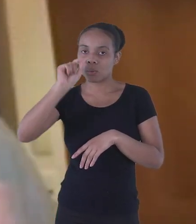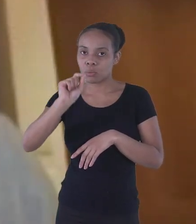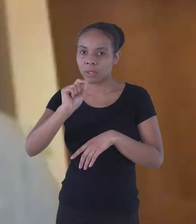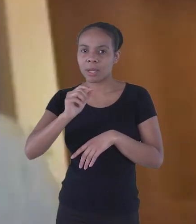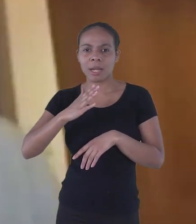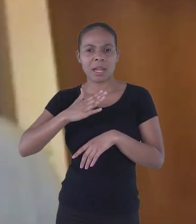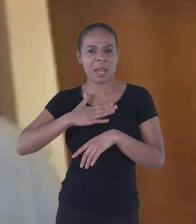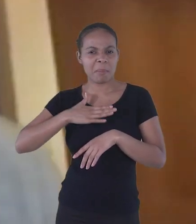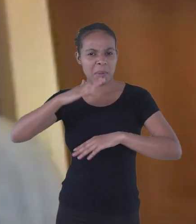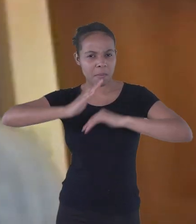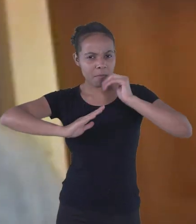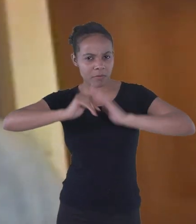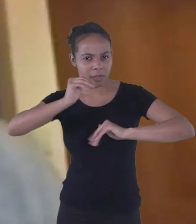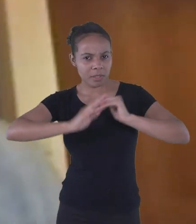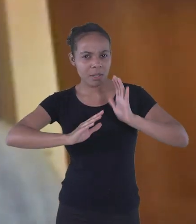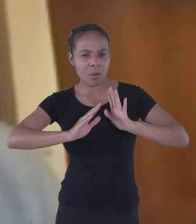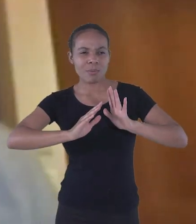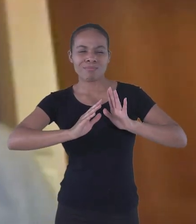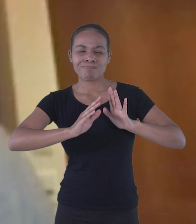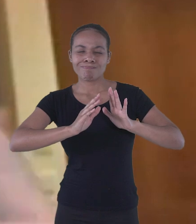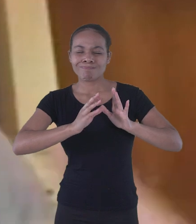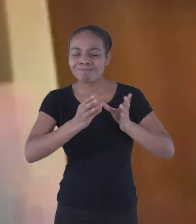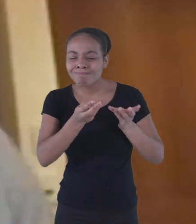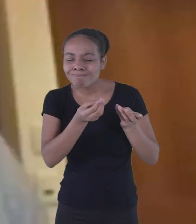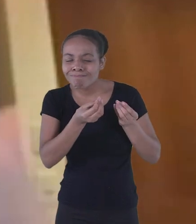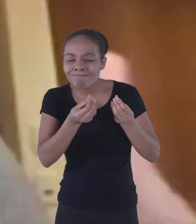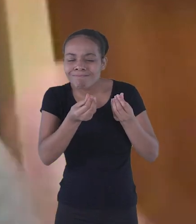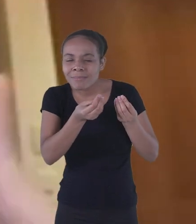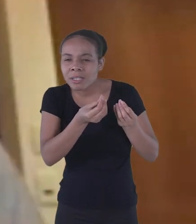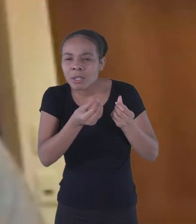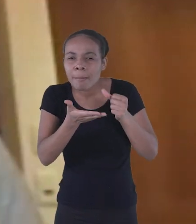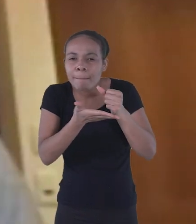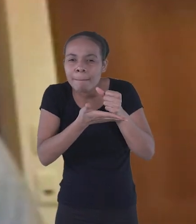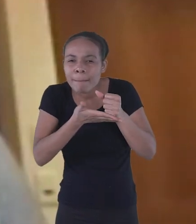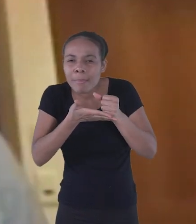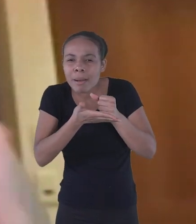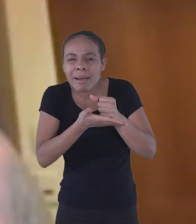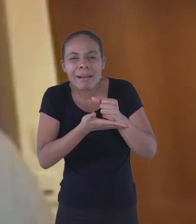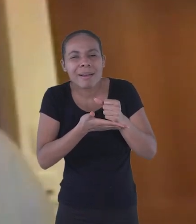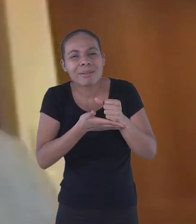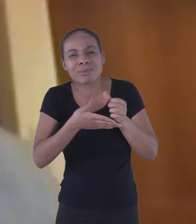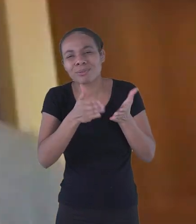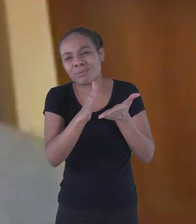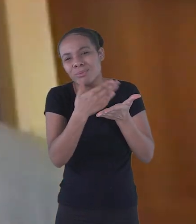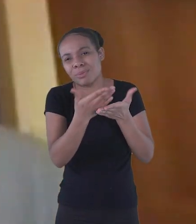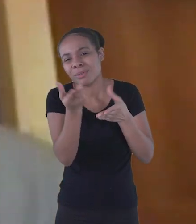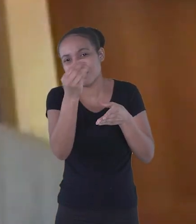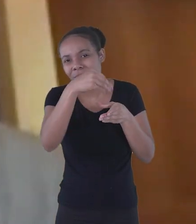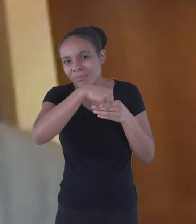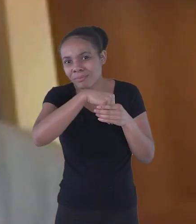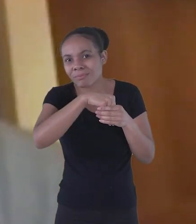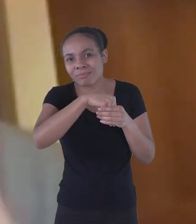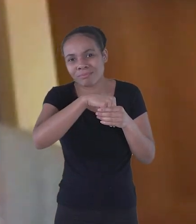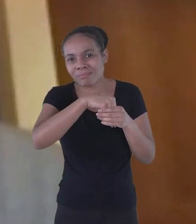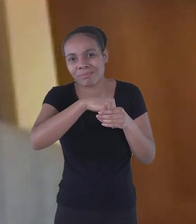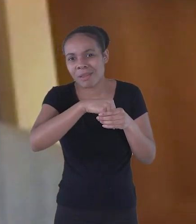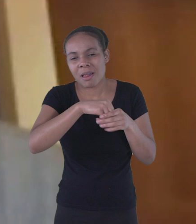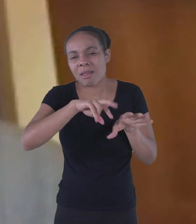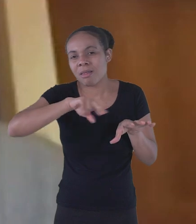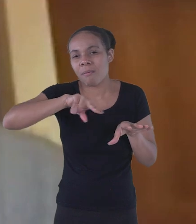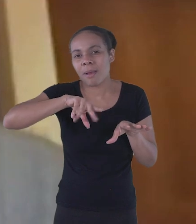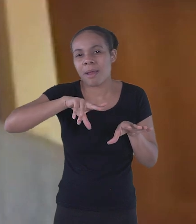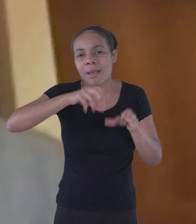nas franjas do livro, apenas para explicar alguma coisa que não é tanto da carreira. Quer dizer,